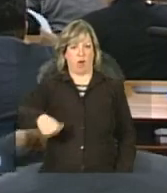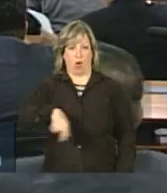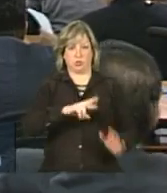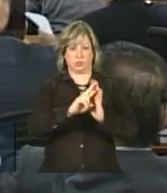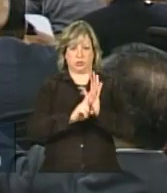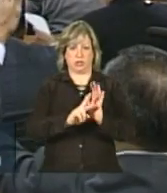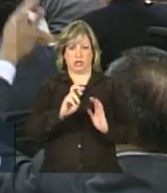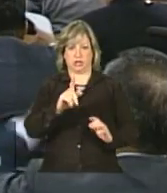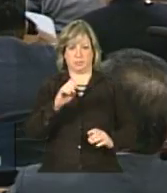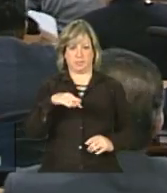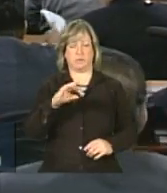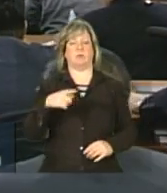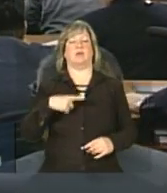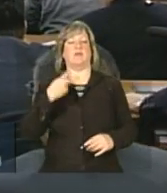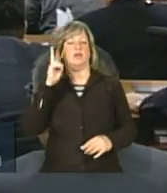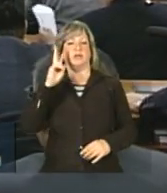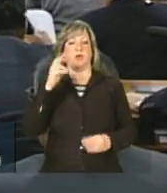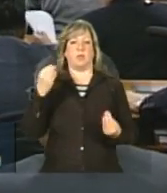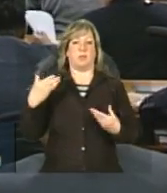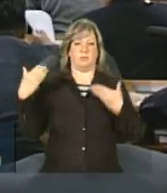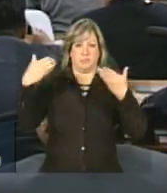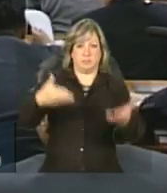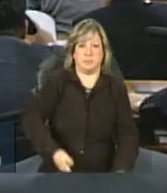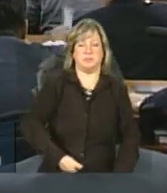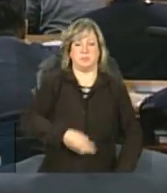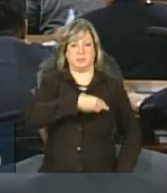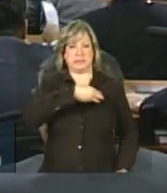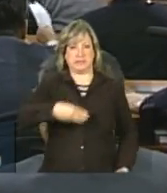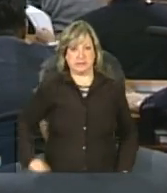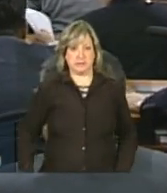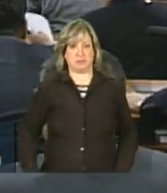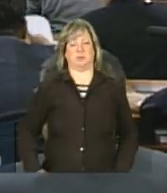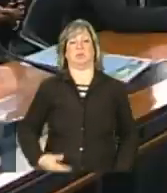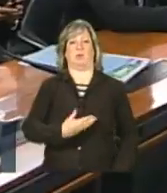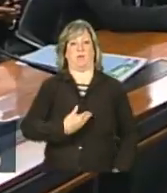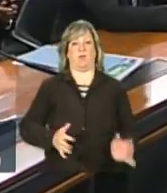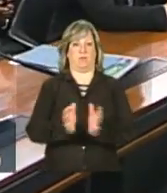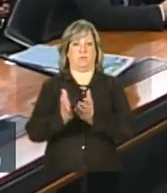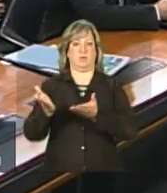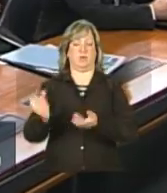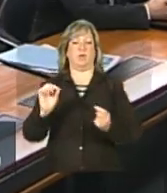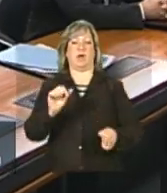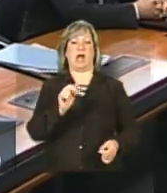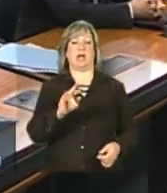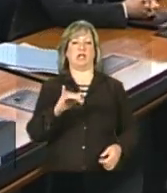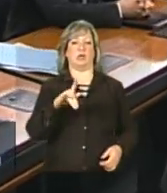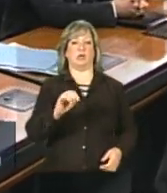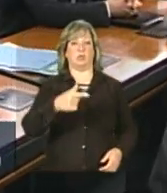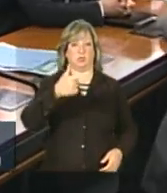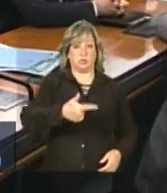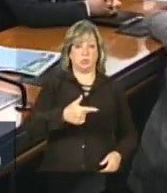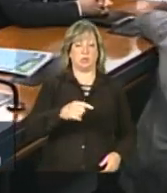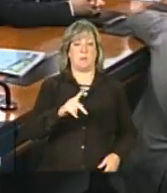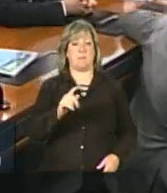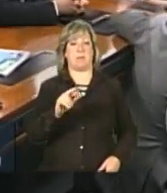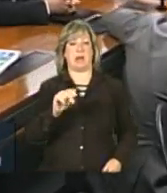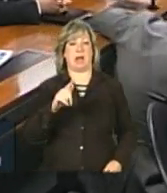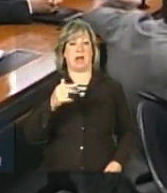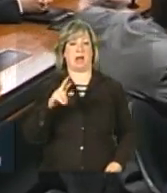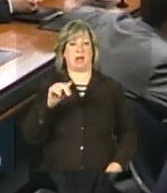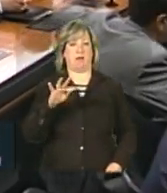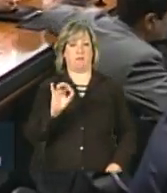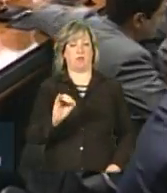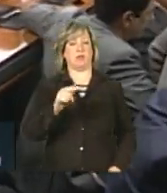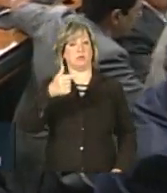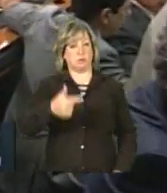do comparecimento do ministro do Estado, no seu artigo 2º, parágrafo 2º, por